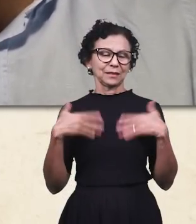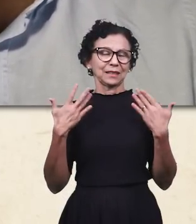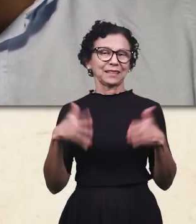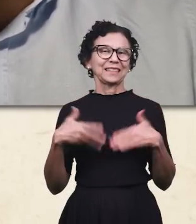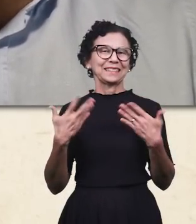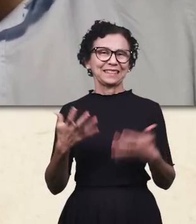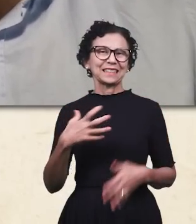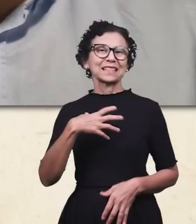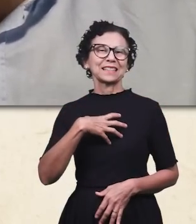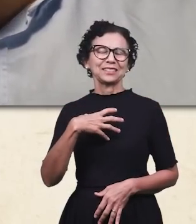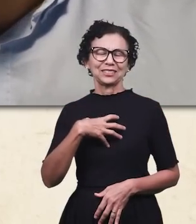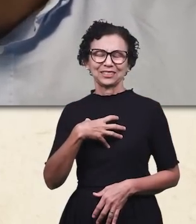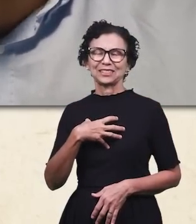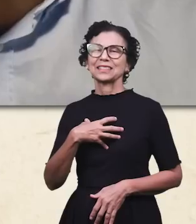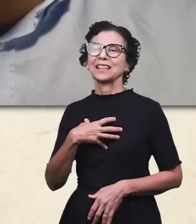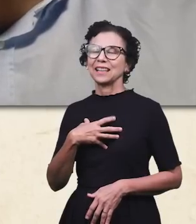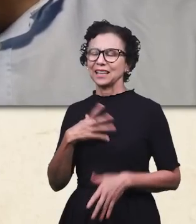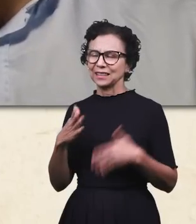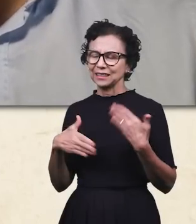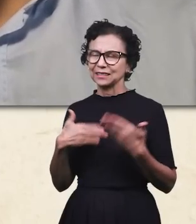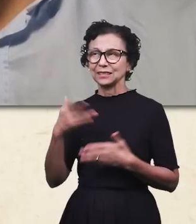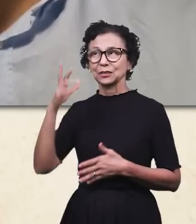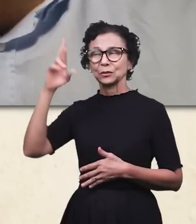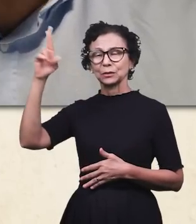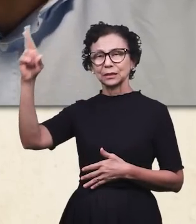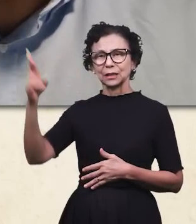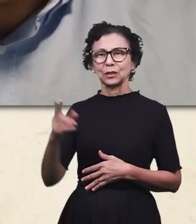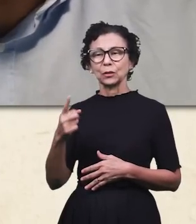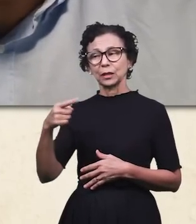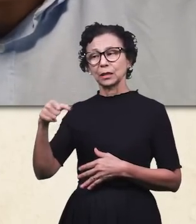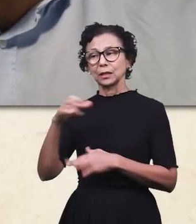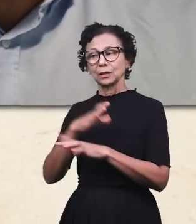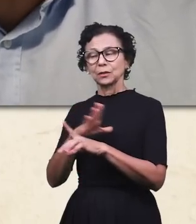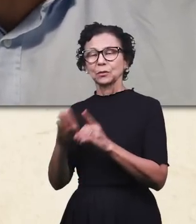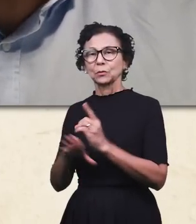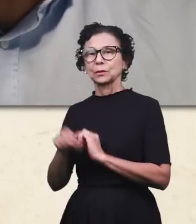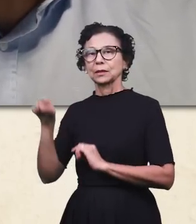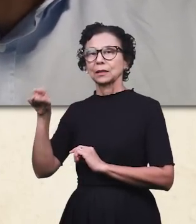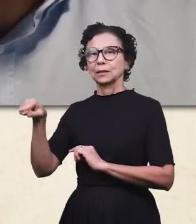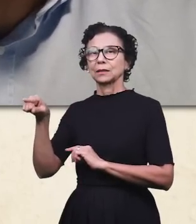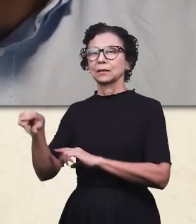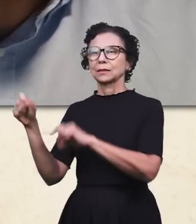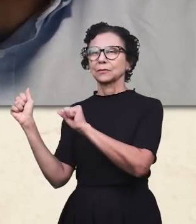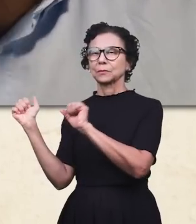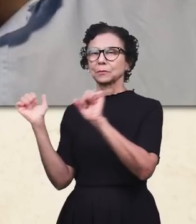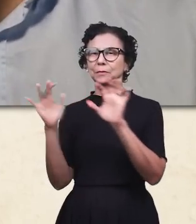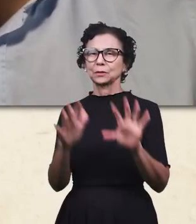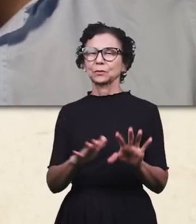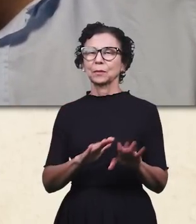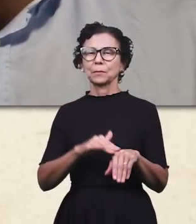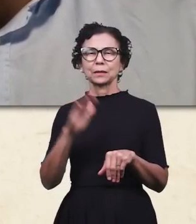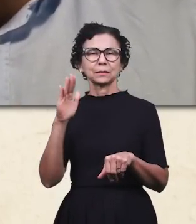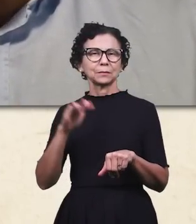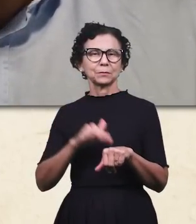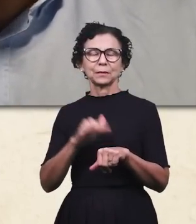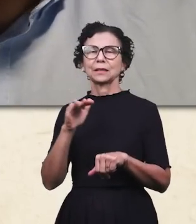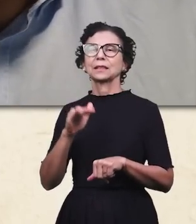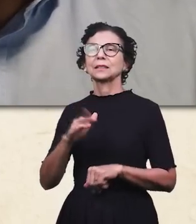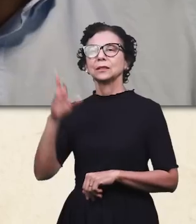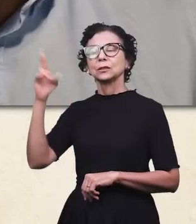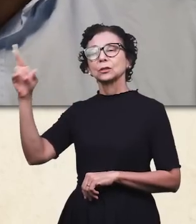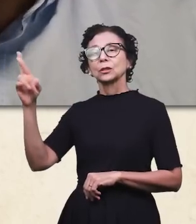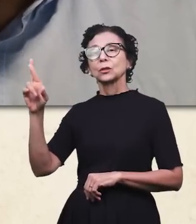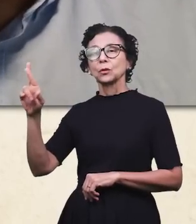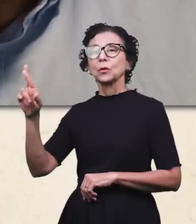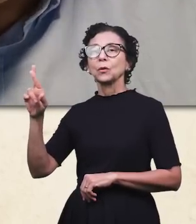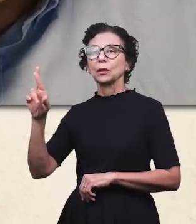também. Pode se alegrar com o Senhor, pode se alegrar com o culto, porque é no culto que o Senhor vai operar na sua vida, porque é no culto